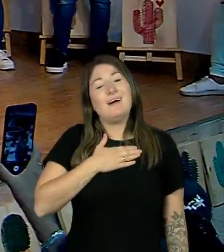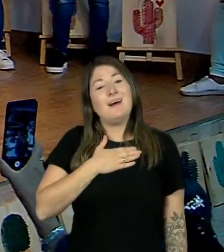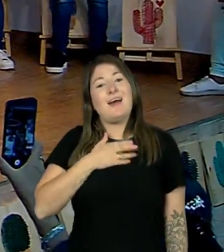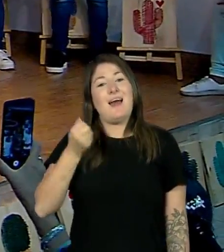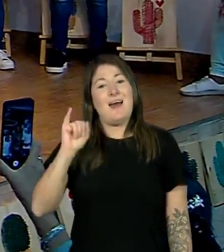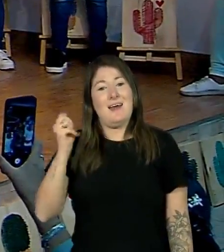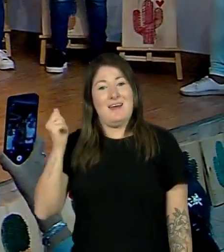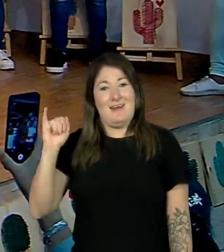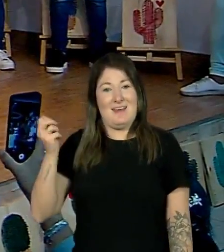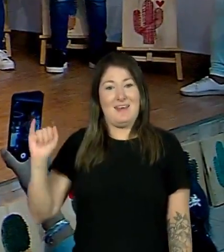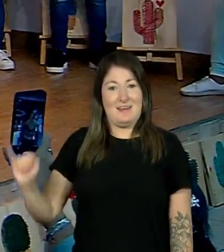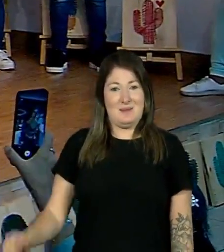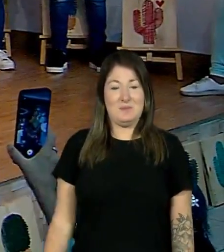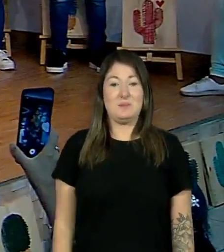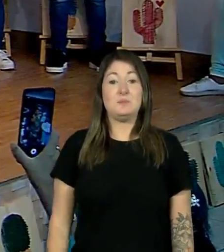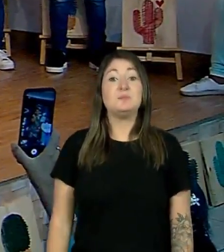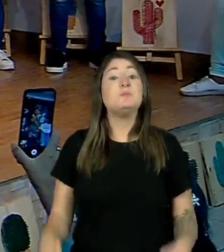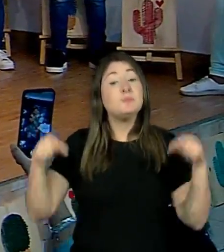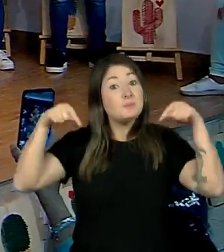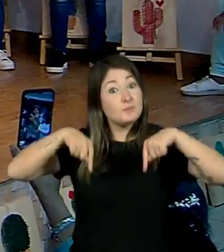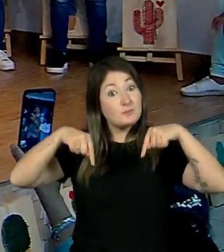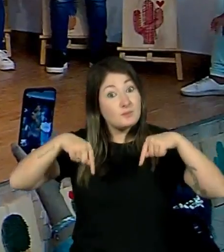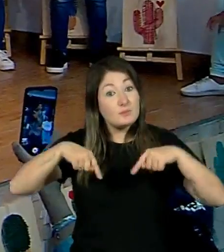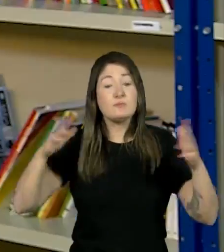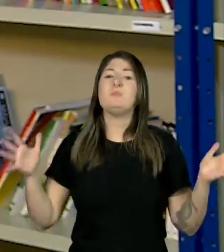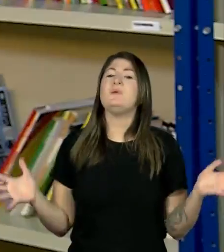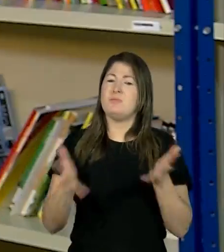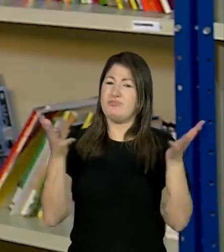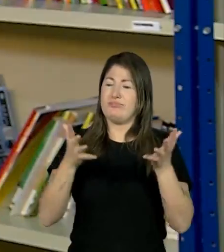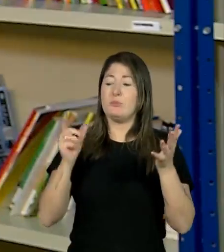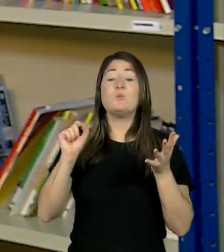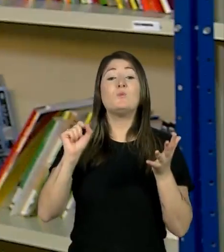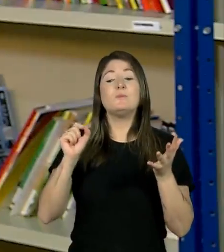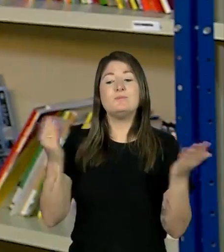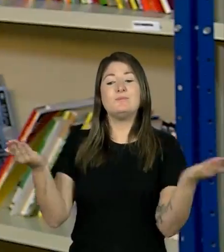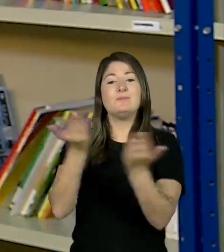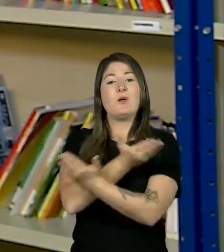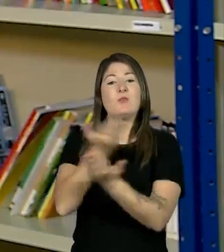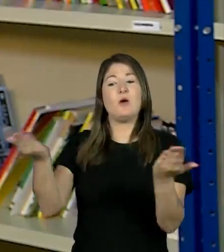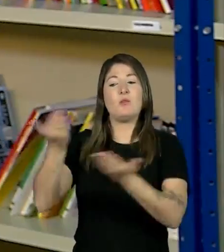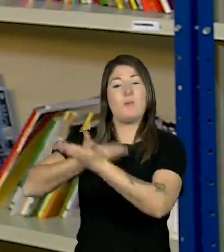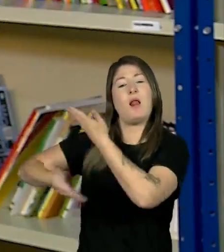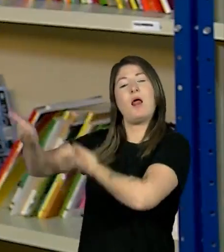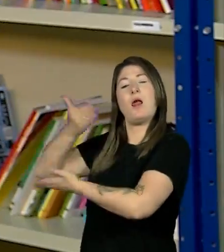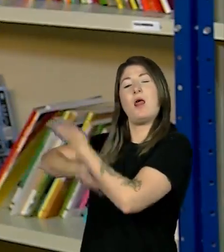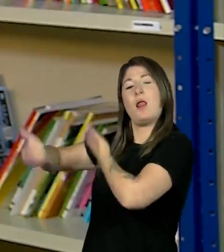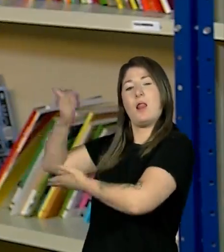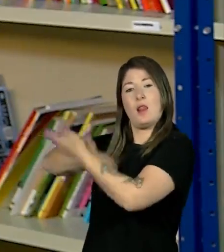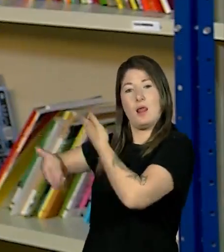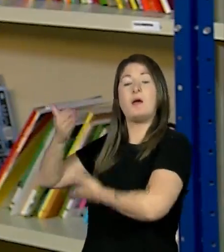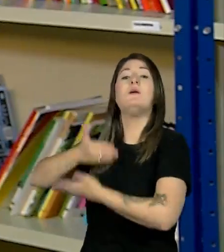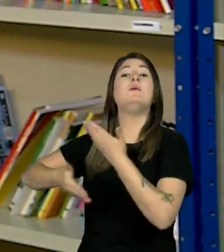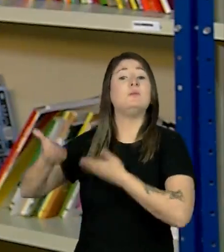Aqui no SEJA, ou trabalhando com adultos, é uma troca. É uma troca, eles também trazem, né, a bagagem deles, o que eles